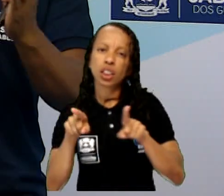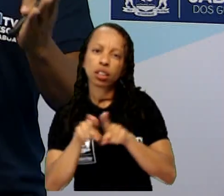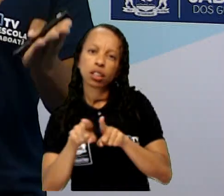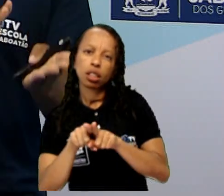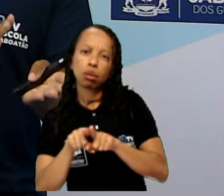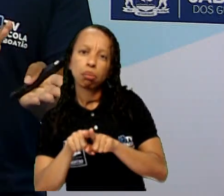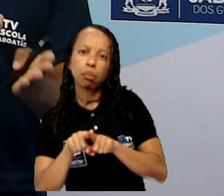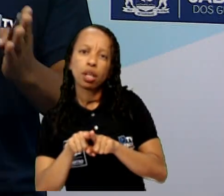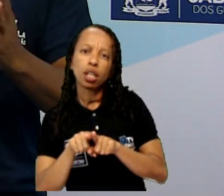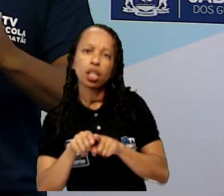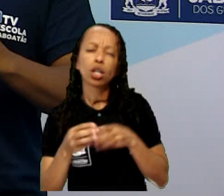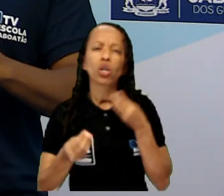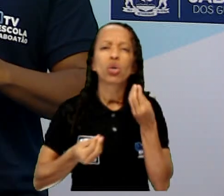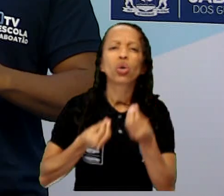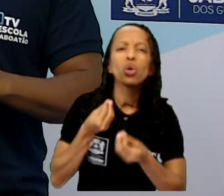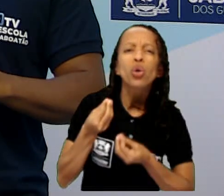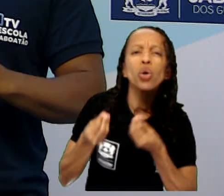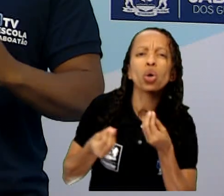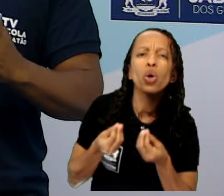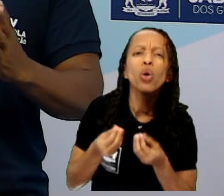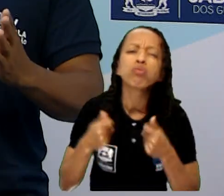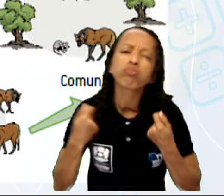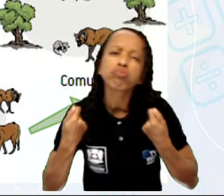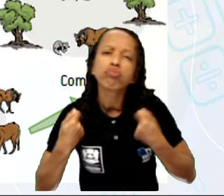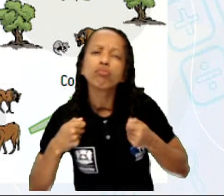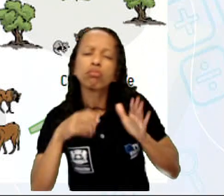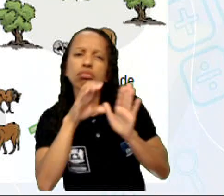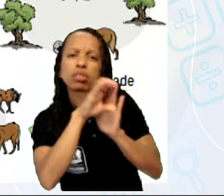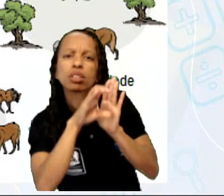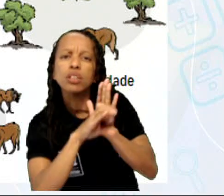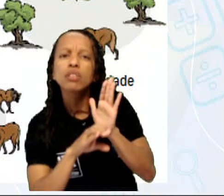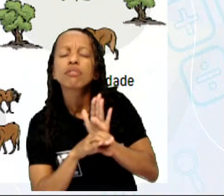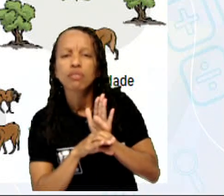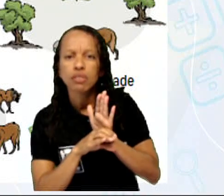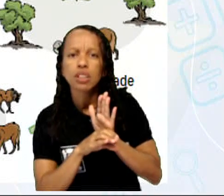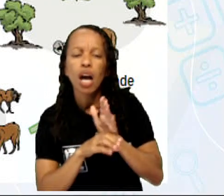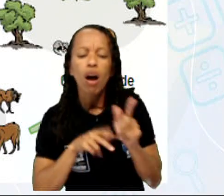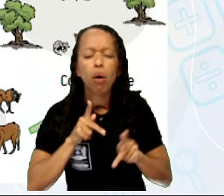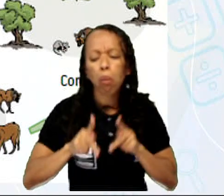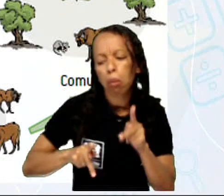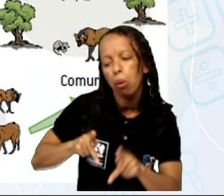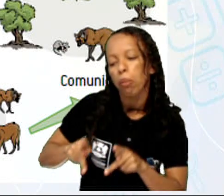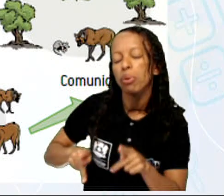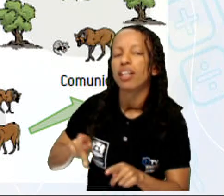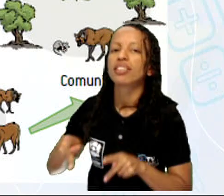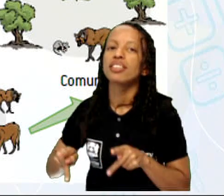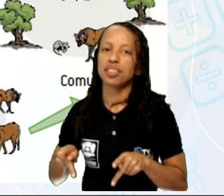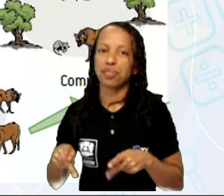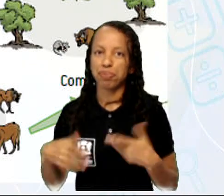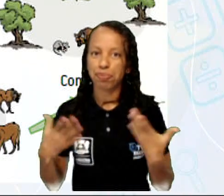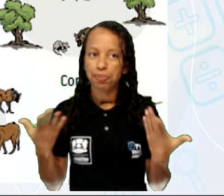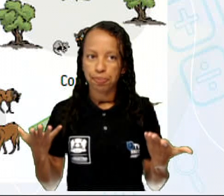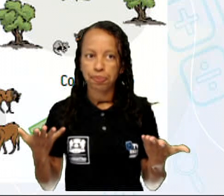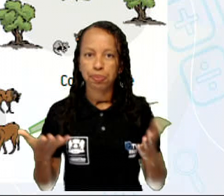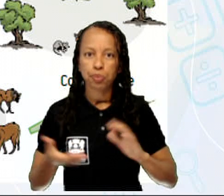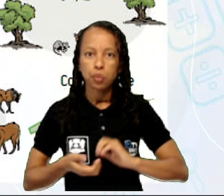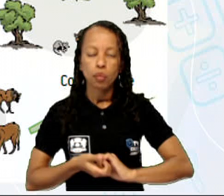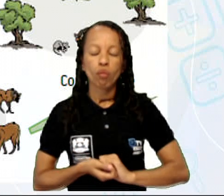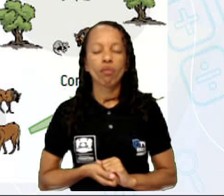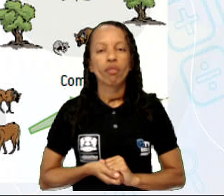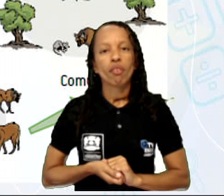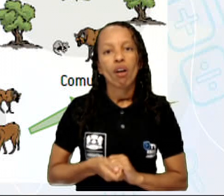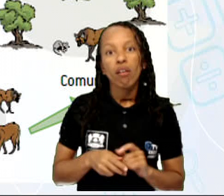podemos classificar e determinar o que é uma população. Vamos observar aí a questão. O lobo,